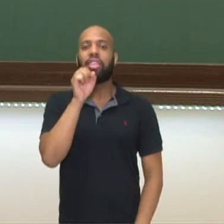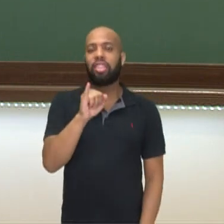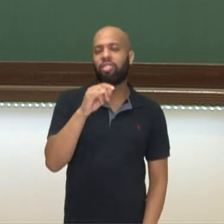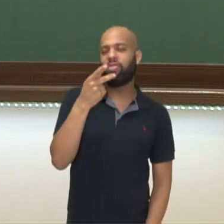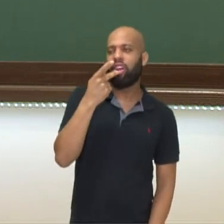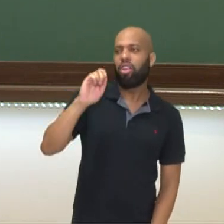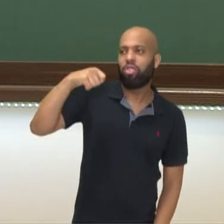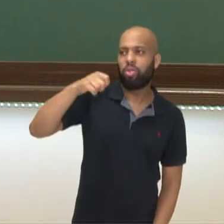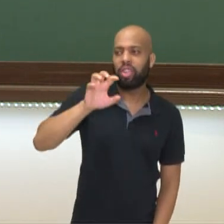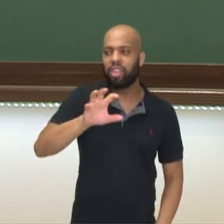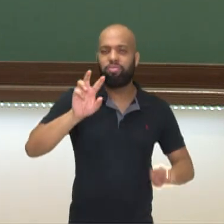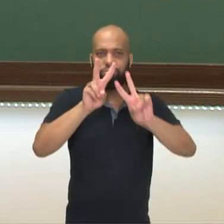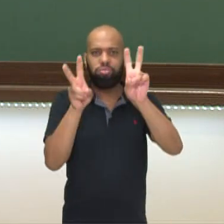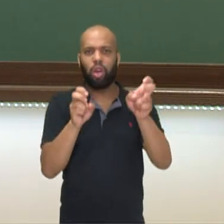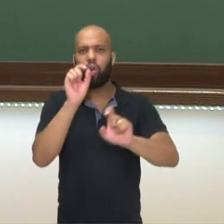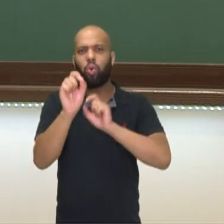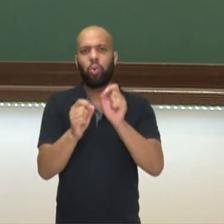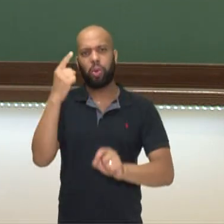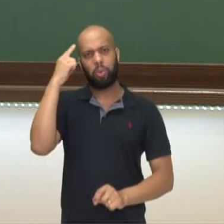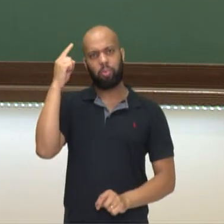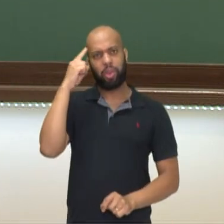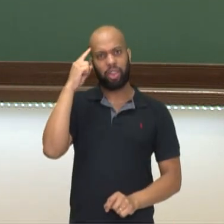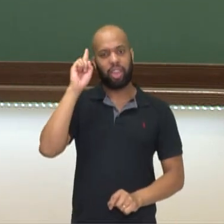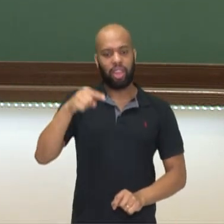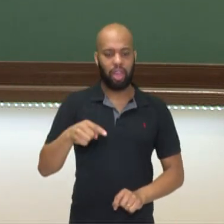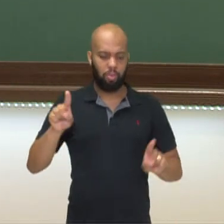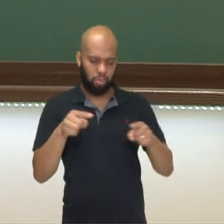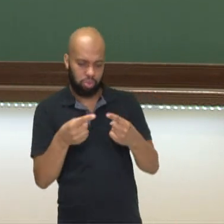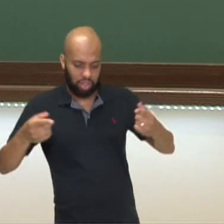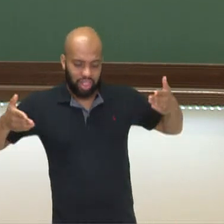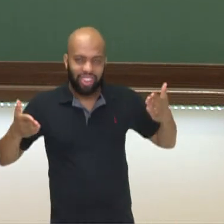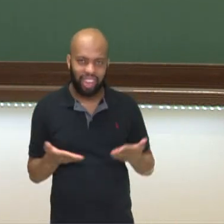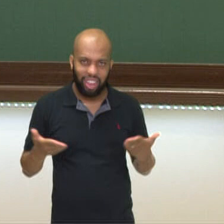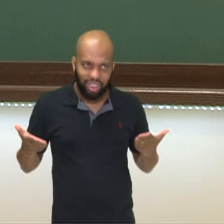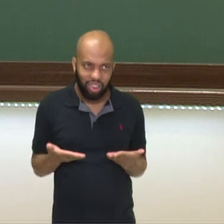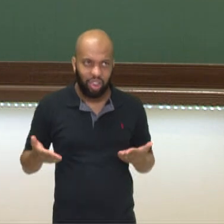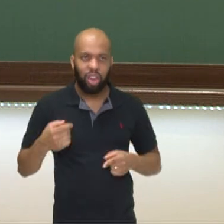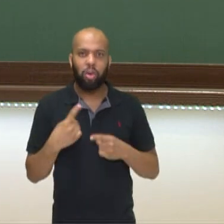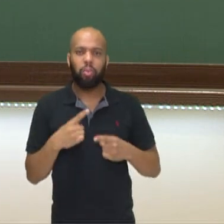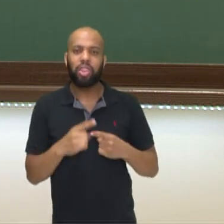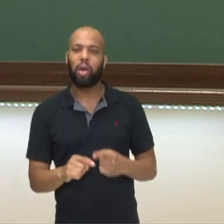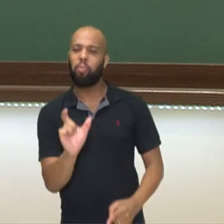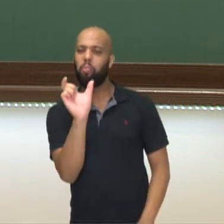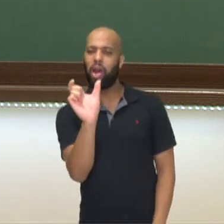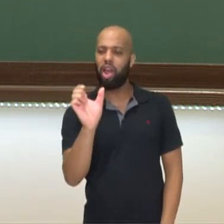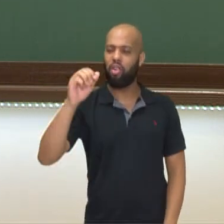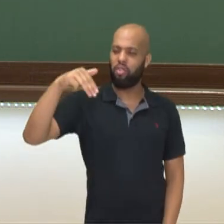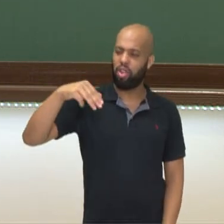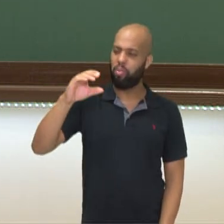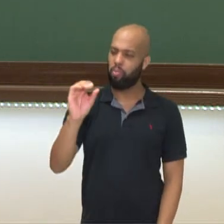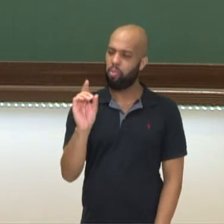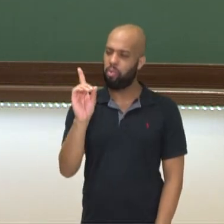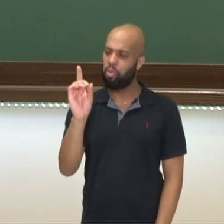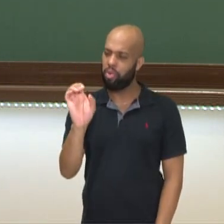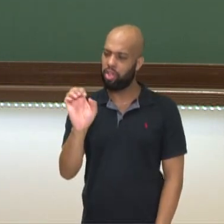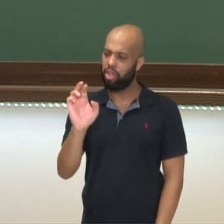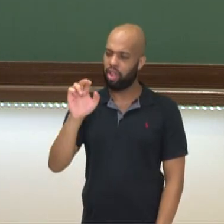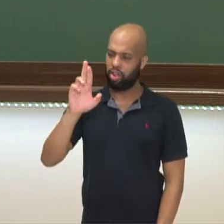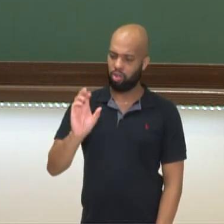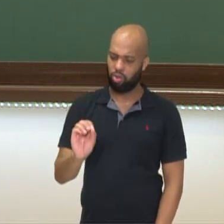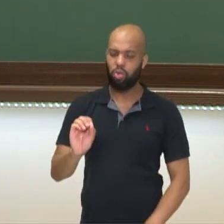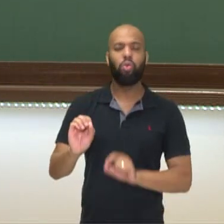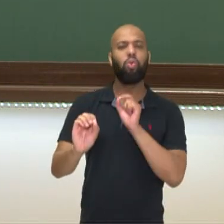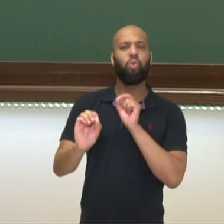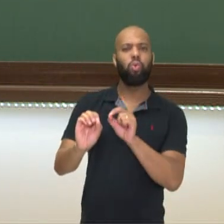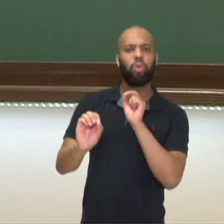música moderna, a gente já pensa nas músicas de hoje em dia, porque a palavra moderna remete a algo que